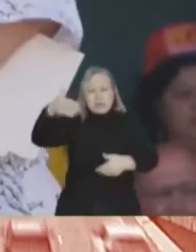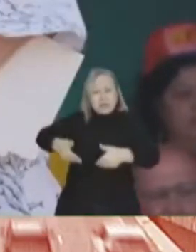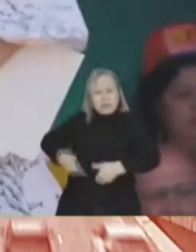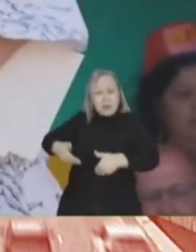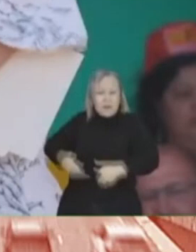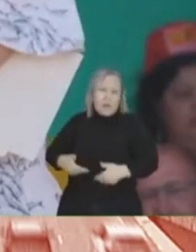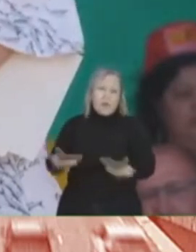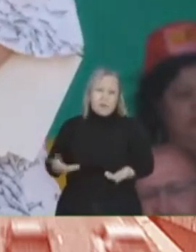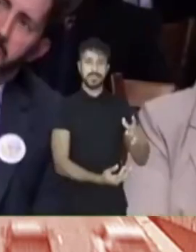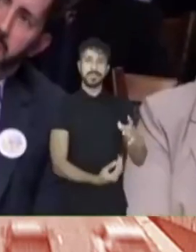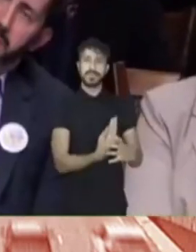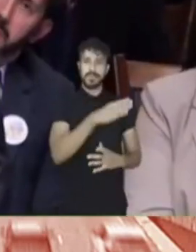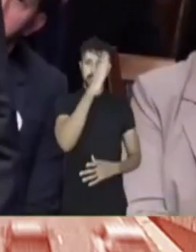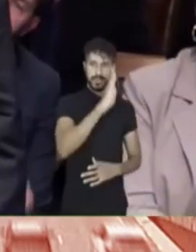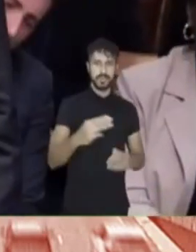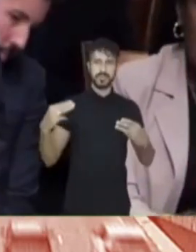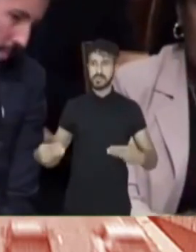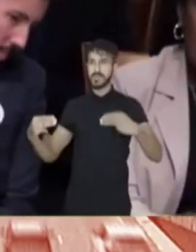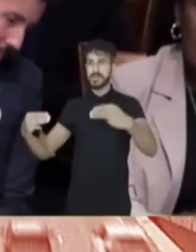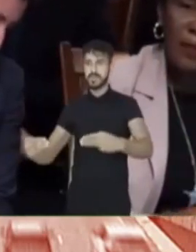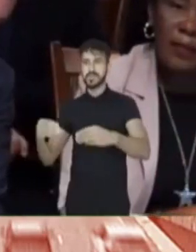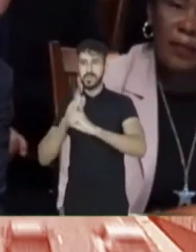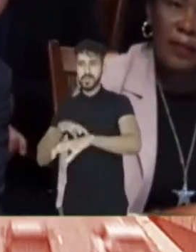disso, que ele perdeu voto, né? Pelo contrário,